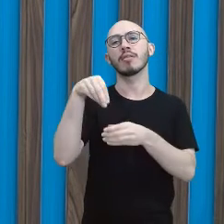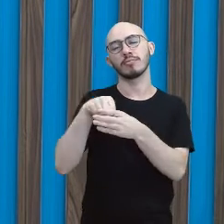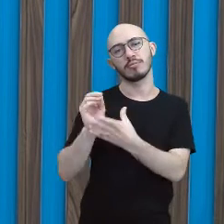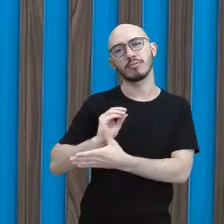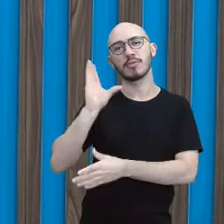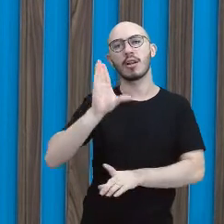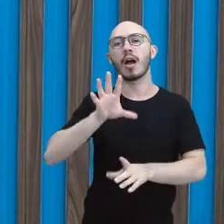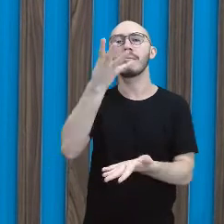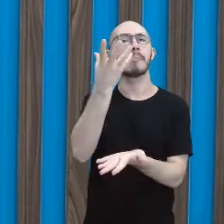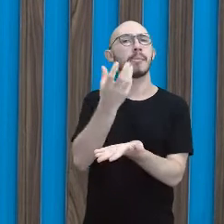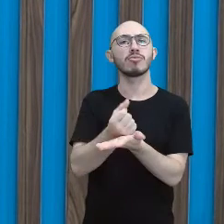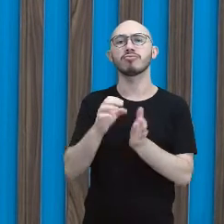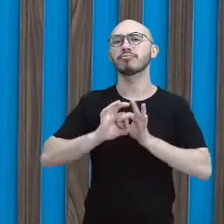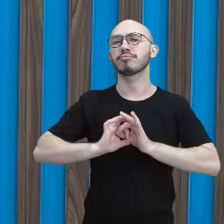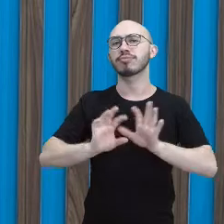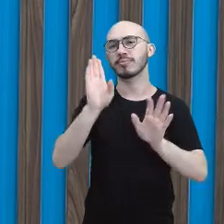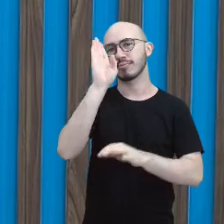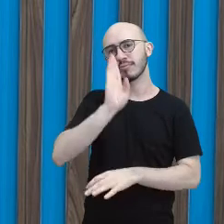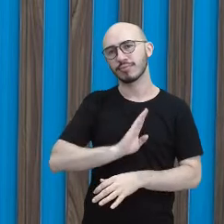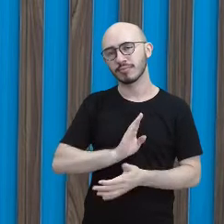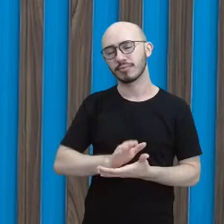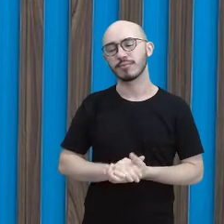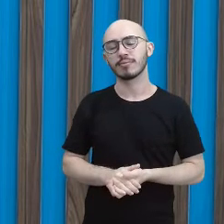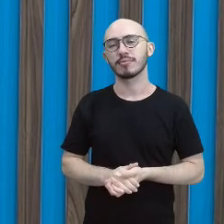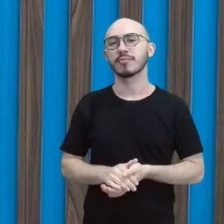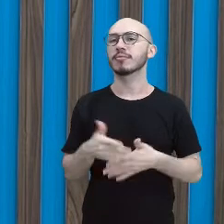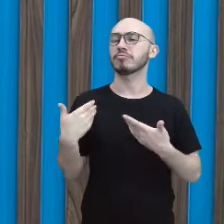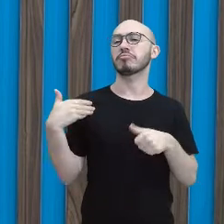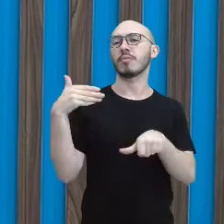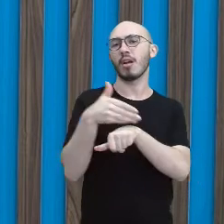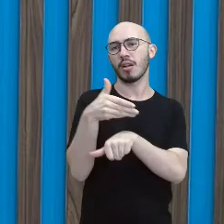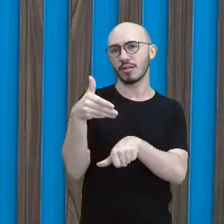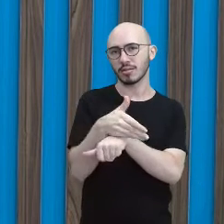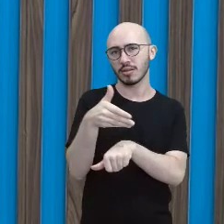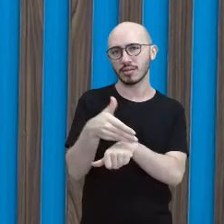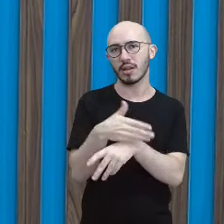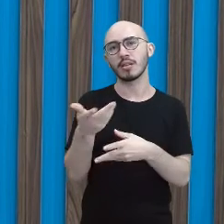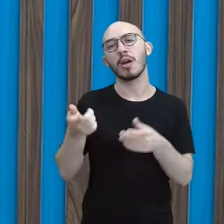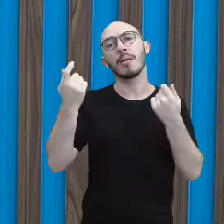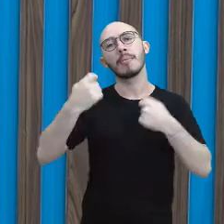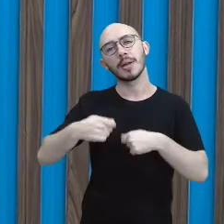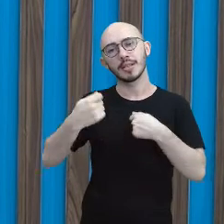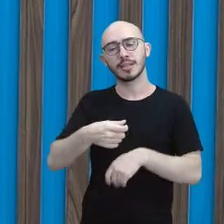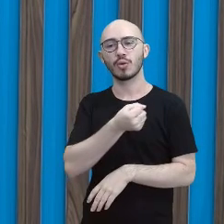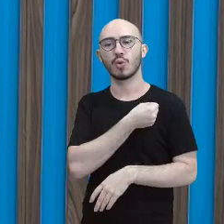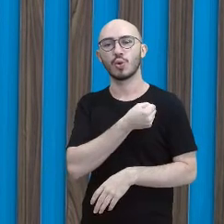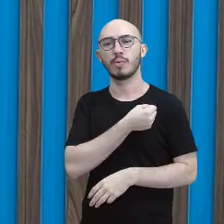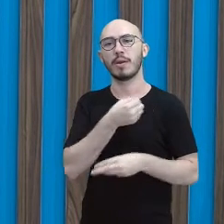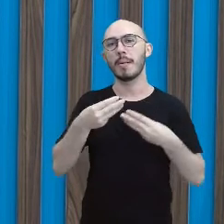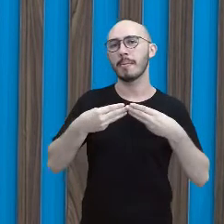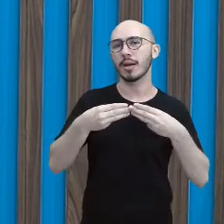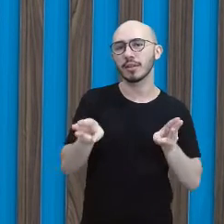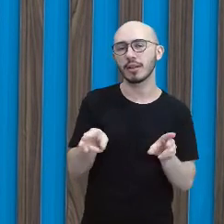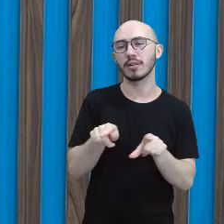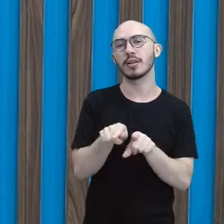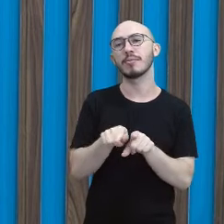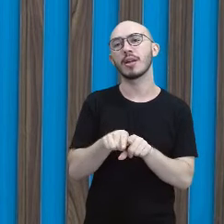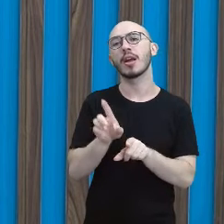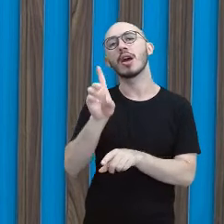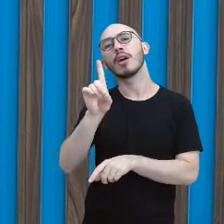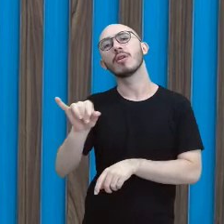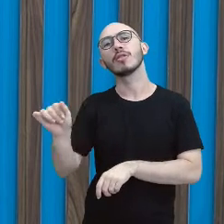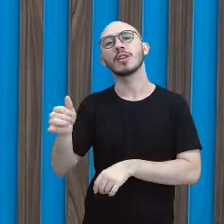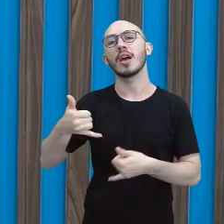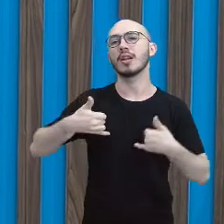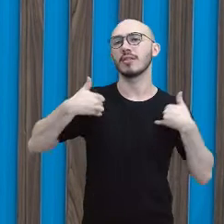fazer o download desse aplicativo, tá? Para você poder acessar, você vai utilizar a sua matrícula e a data do seu aniversário,